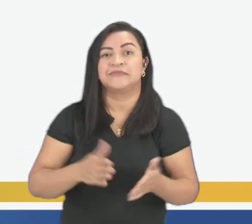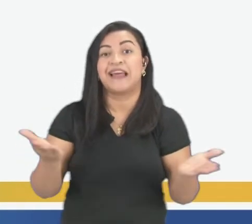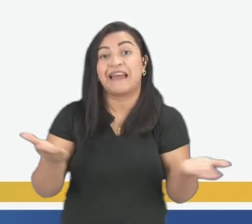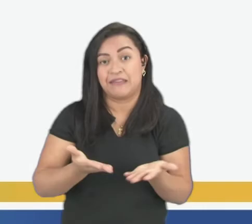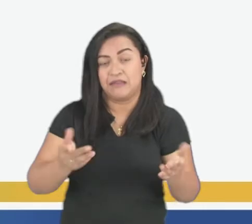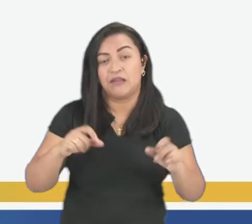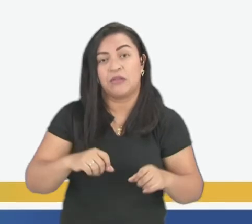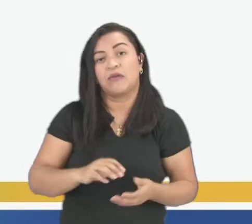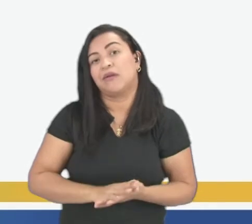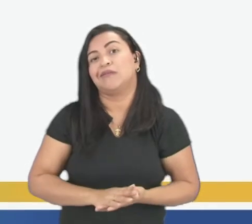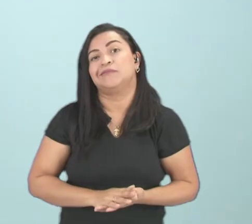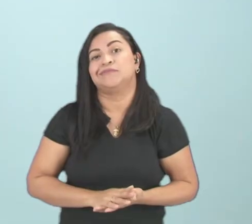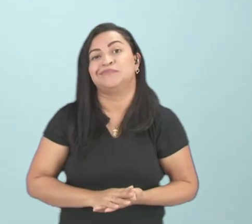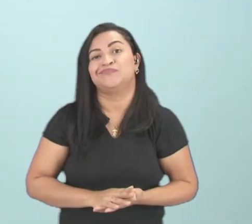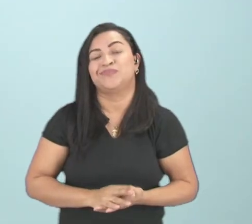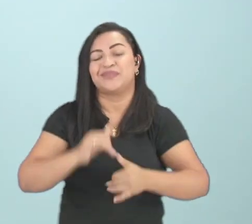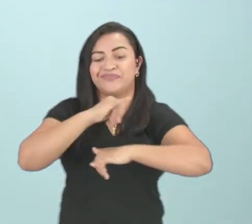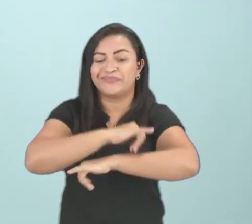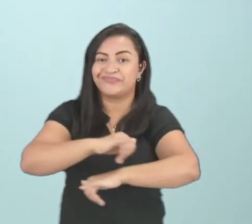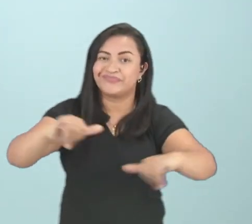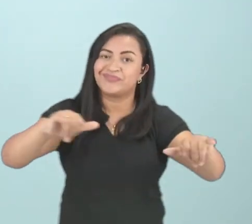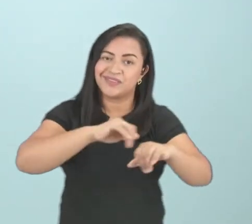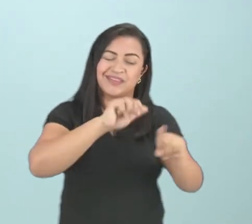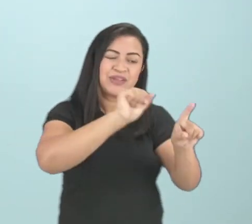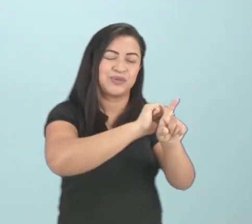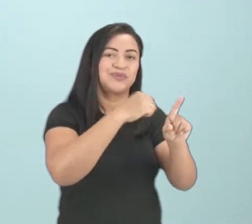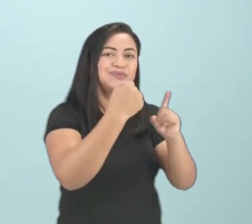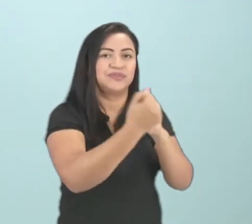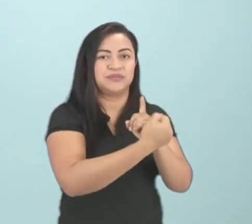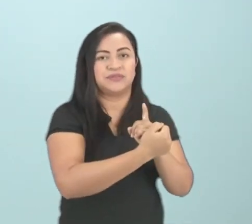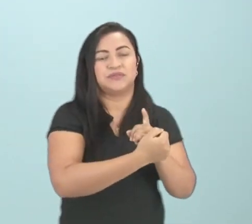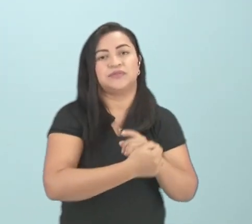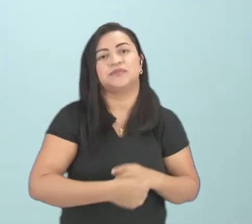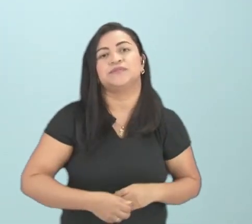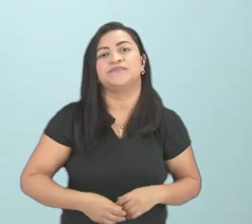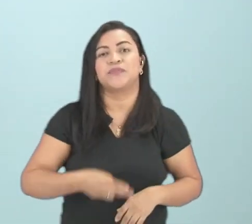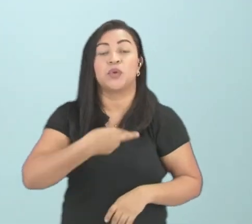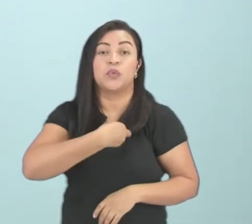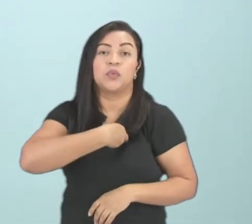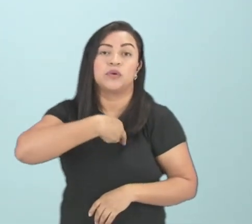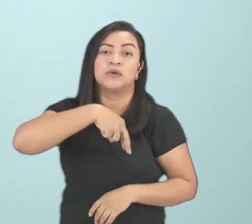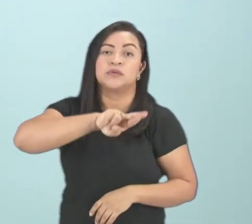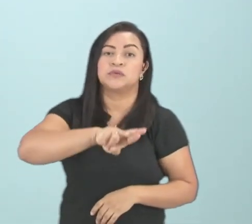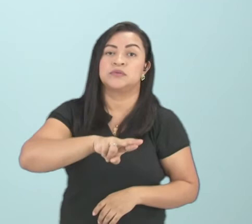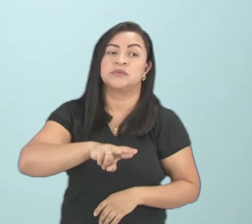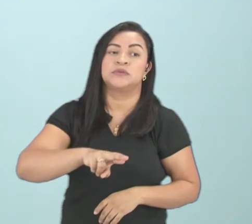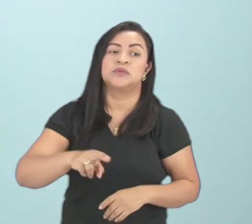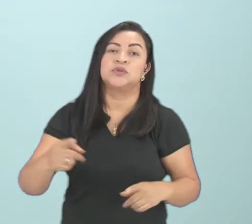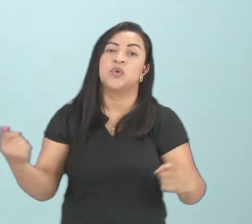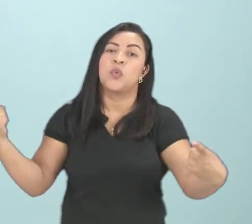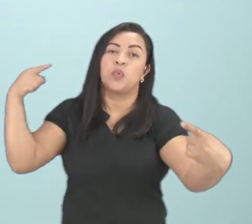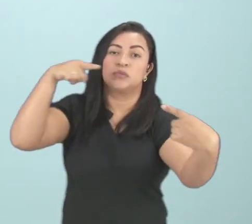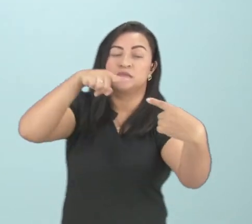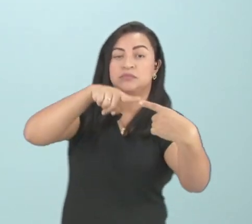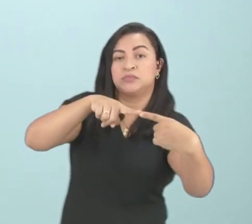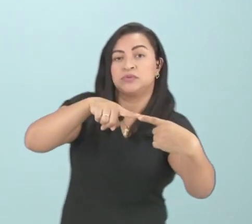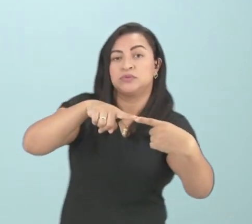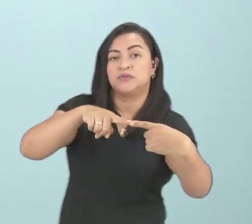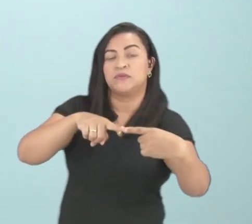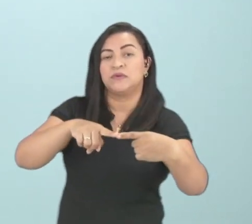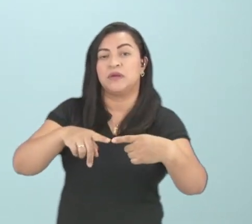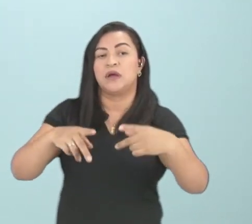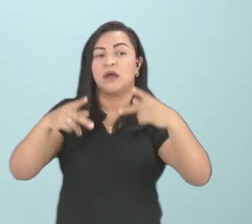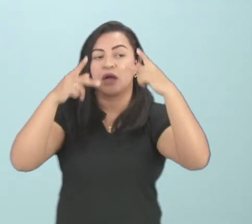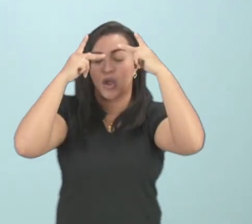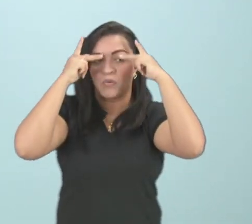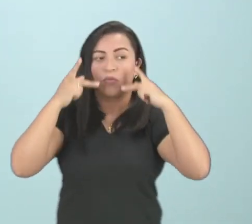certa forma, patente, latente para a sociedade ver. A religião objetiva a humanização e a espiritualidade. No item